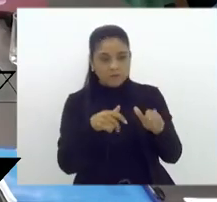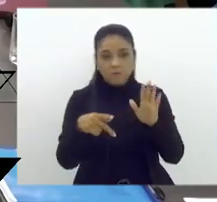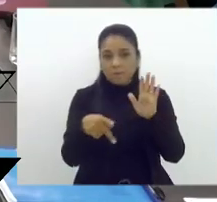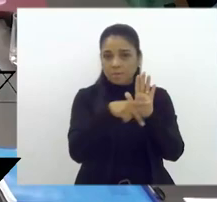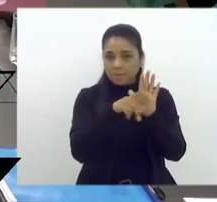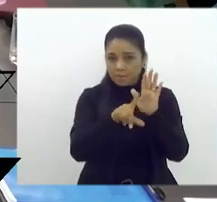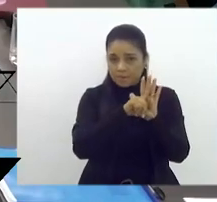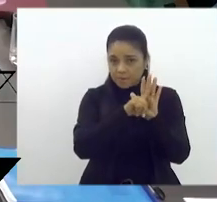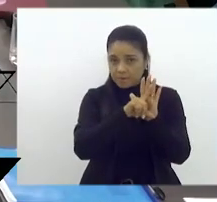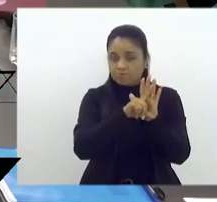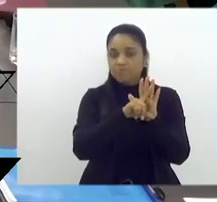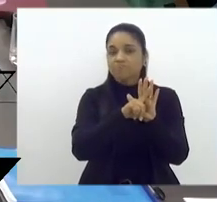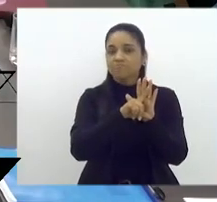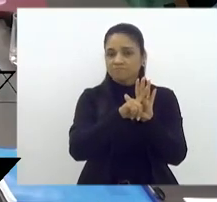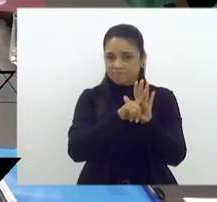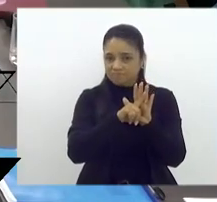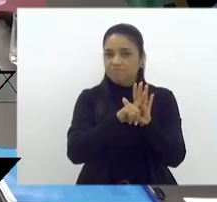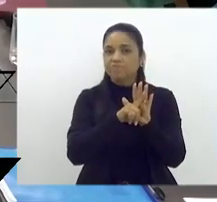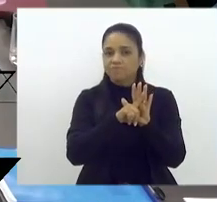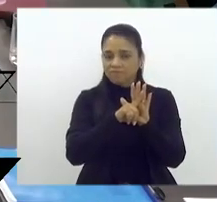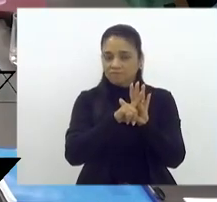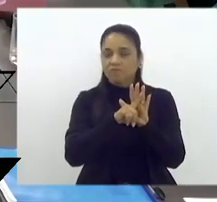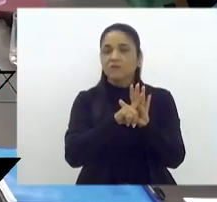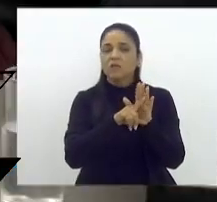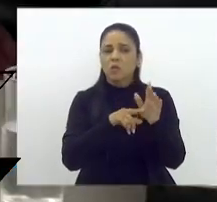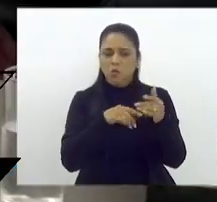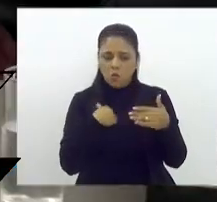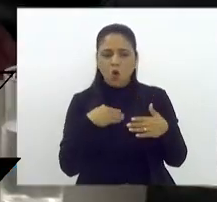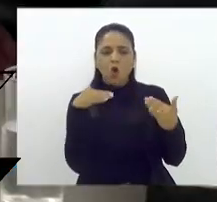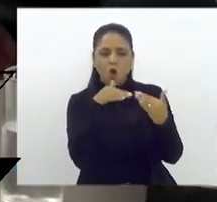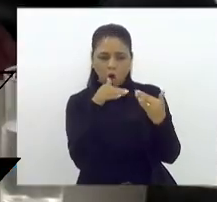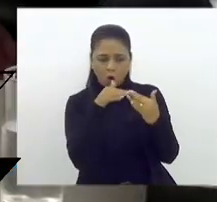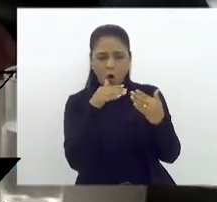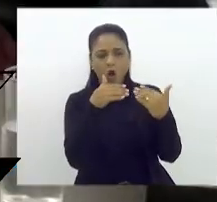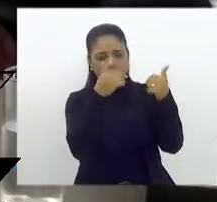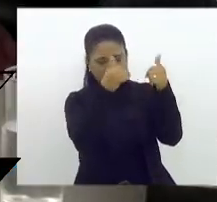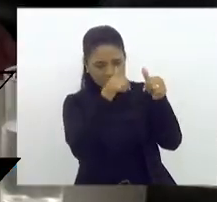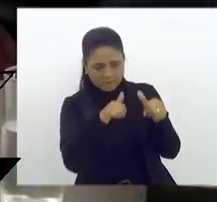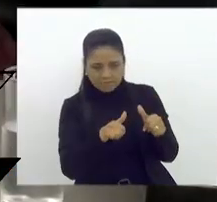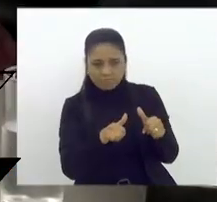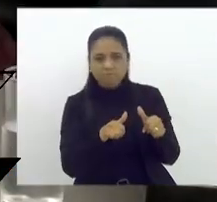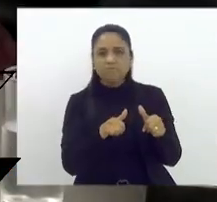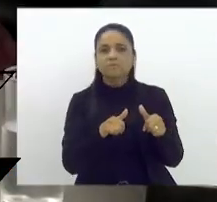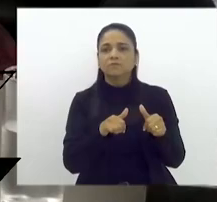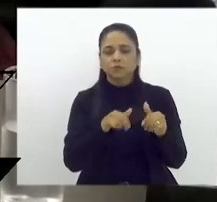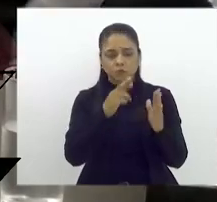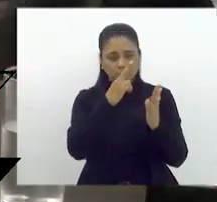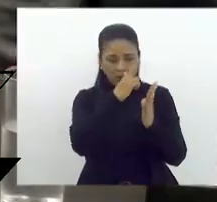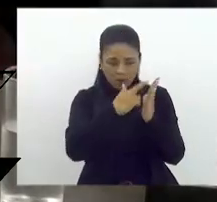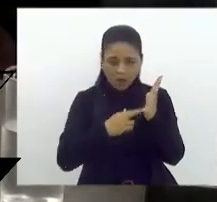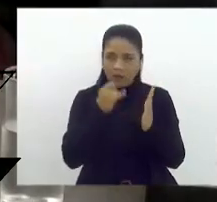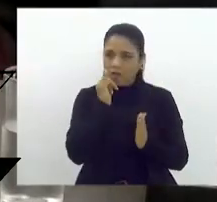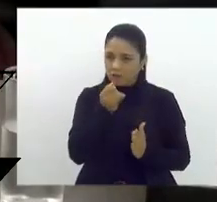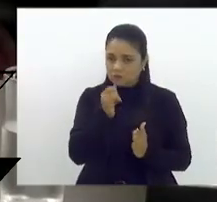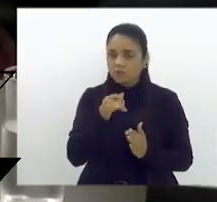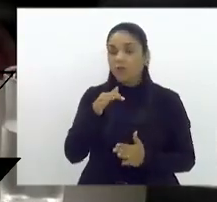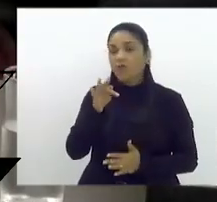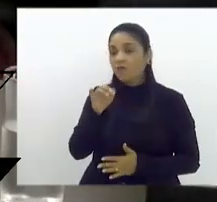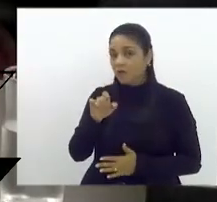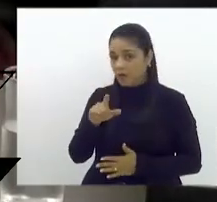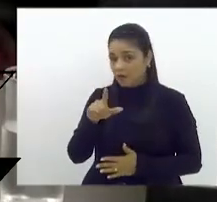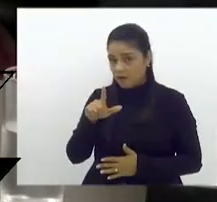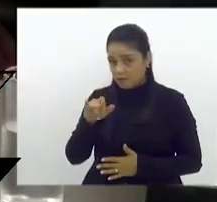é meritório, eu concordo com a análise do relator, ele está correto. O deputado Filipinho Raves, de